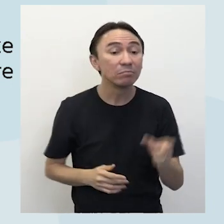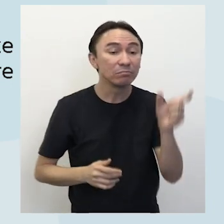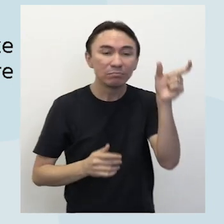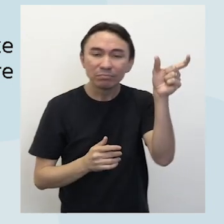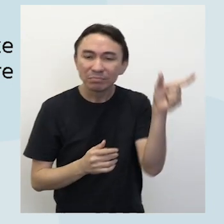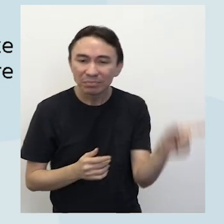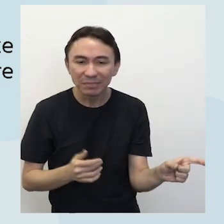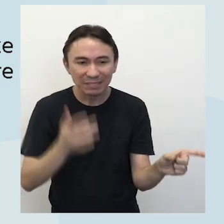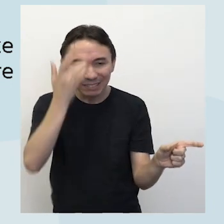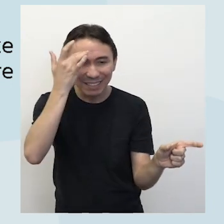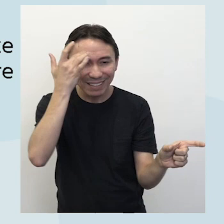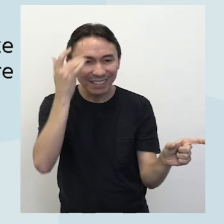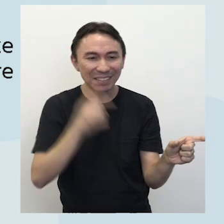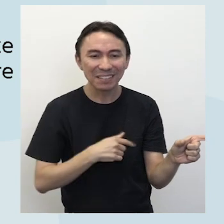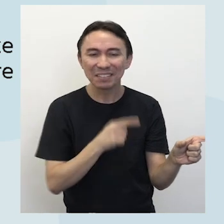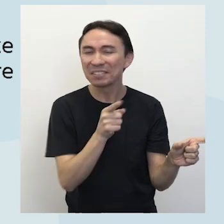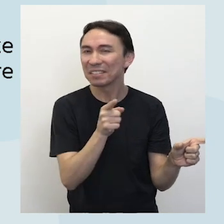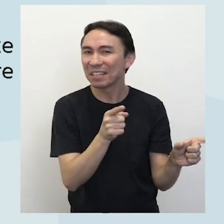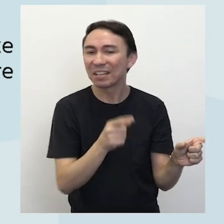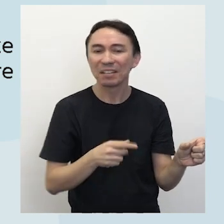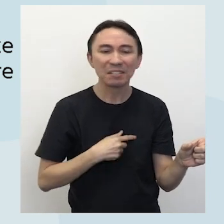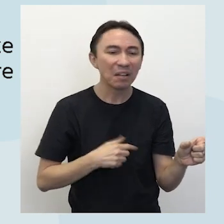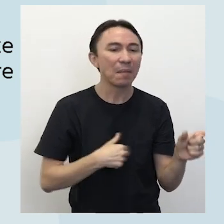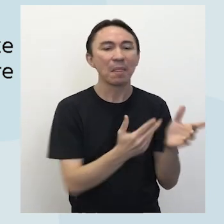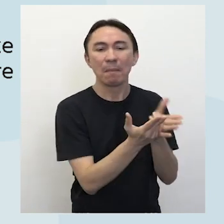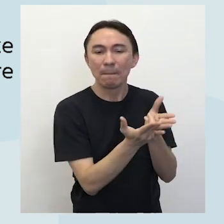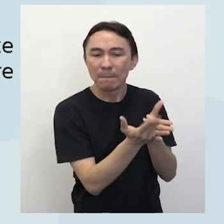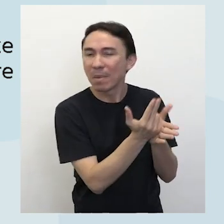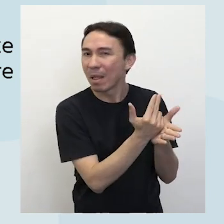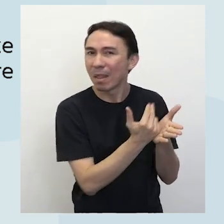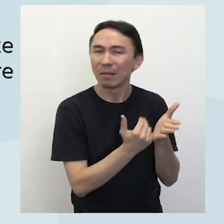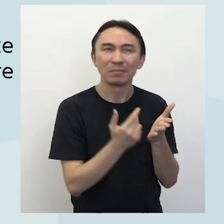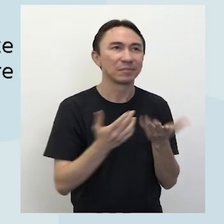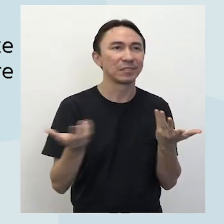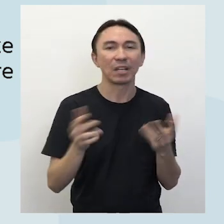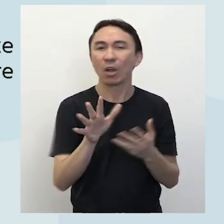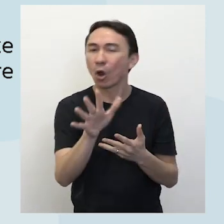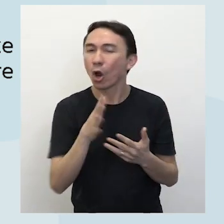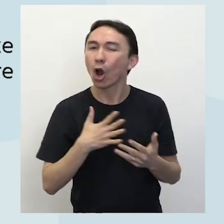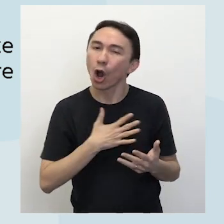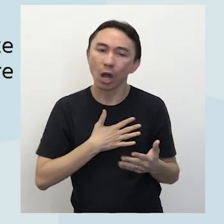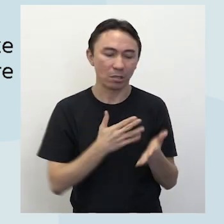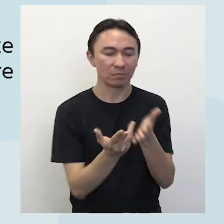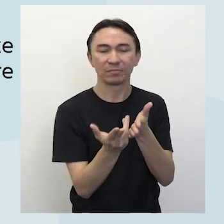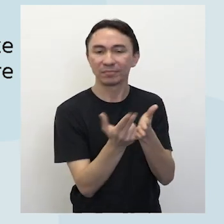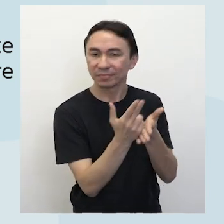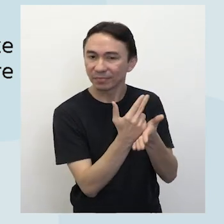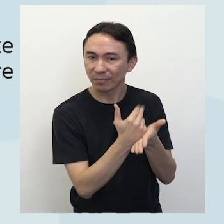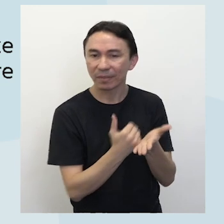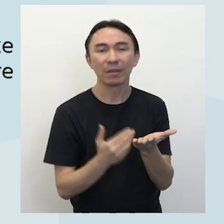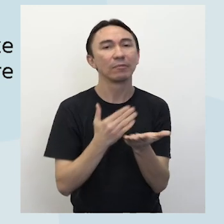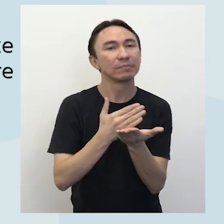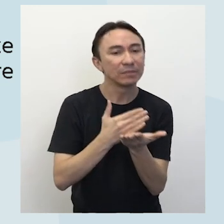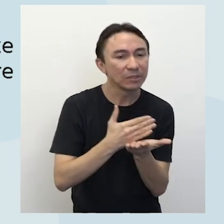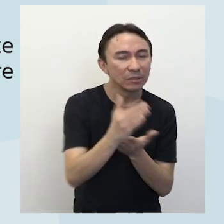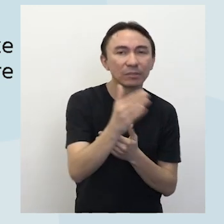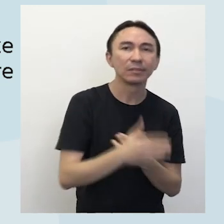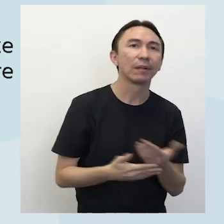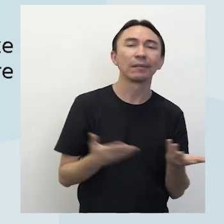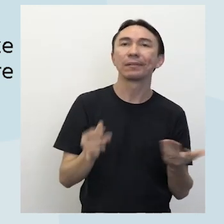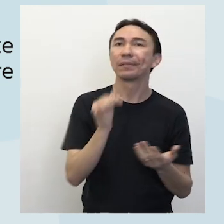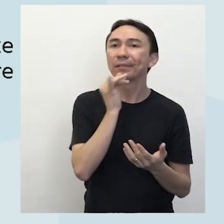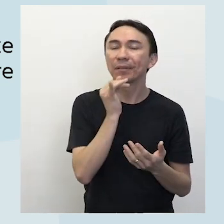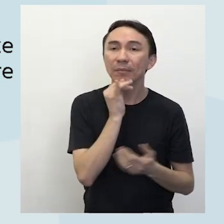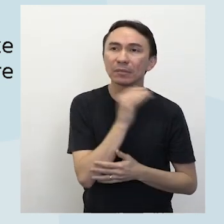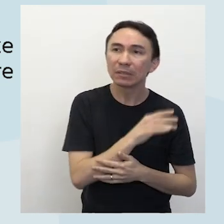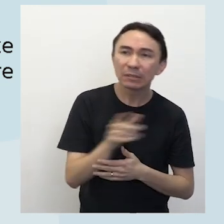Aliás, você é aluno que gosta de ilustrar. Você começa fazendo as suas fanarts. Aí depois você pega os traços todos, um traço original